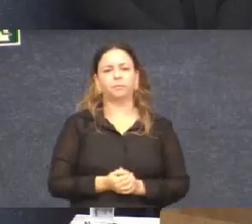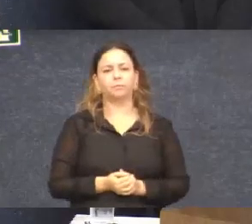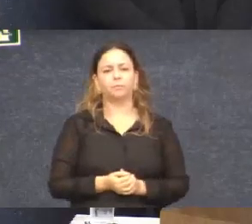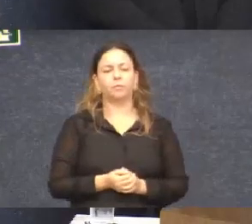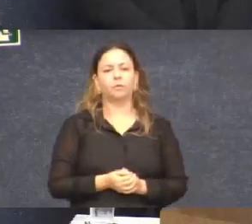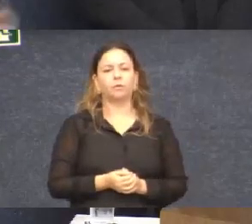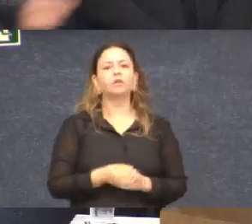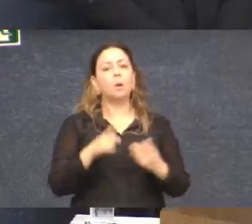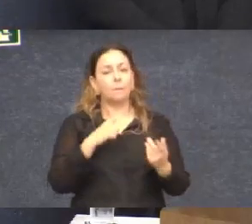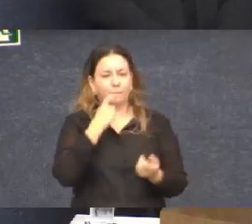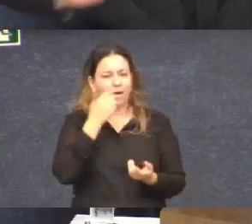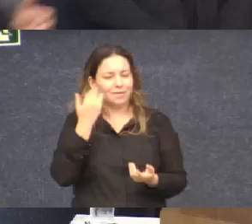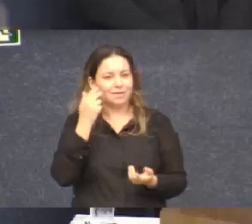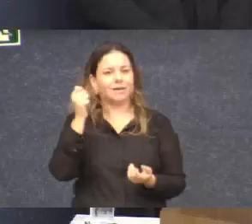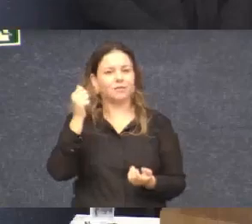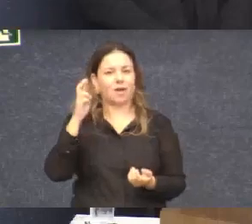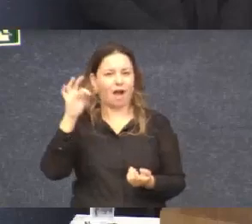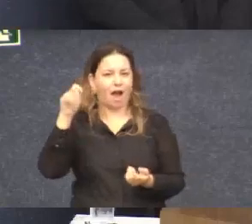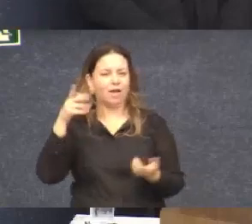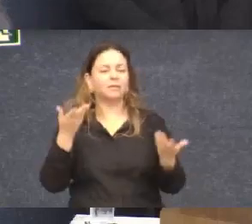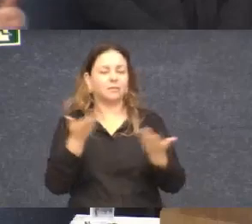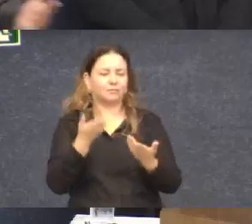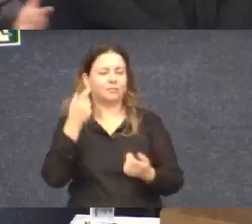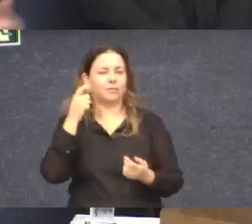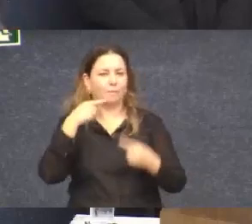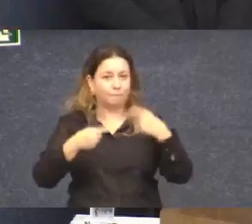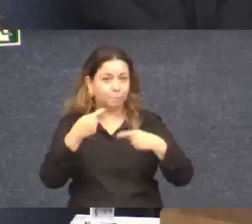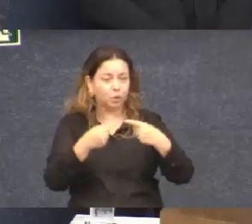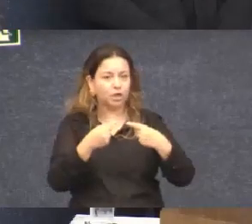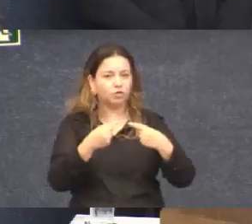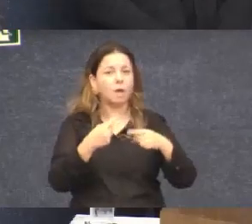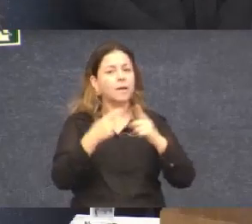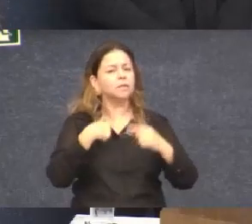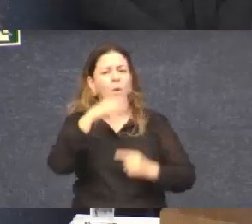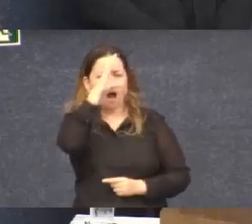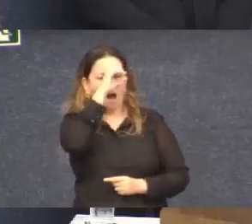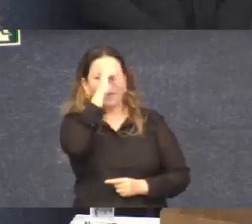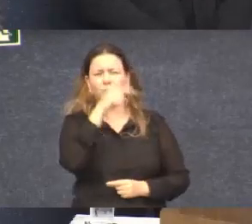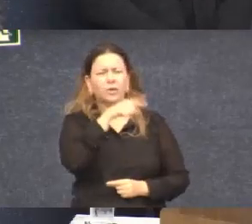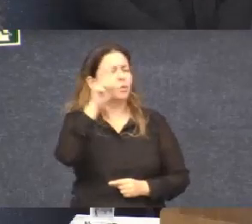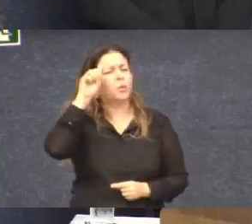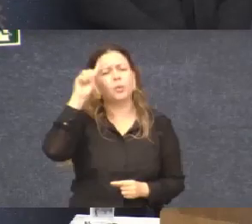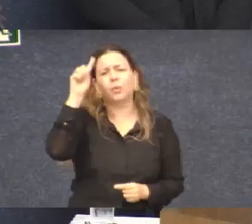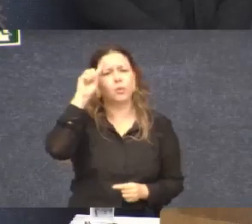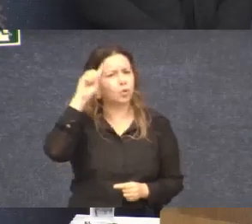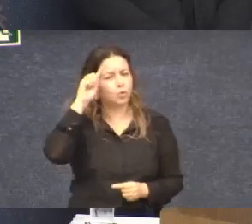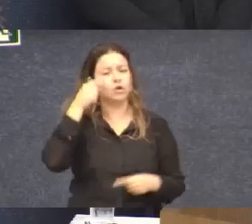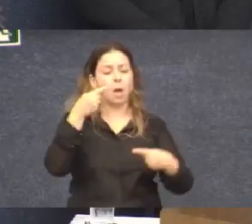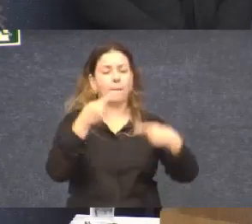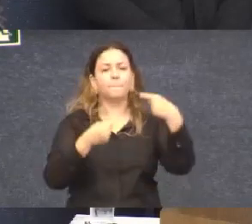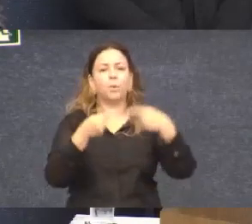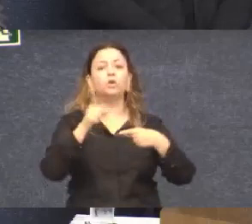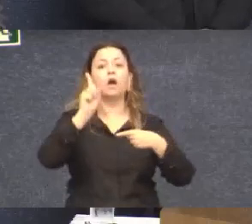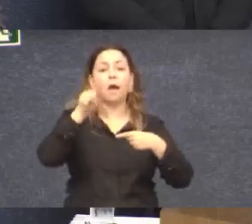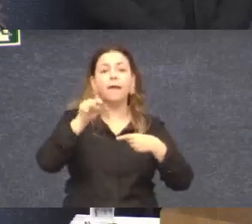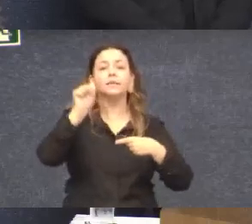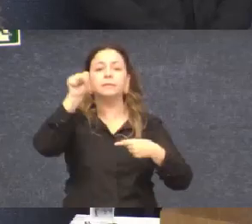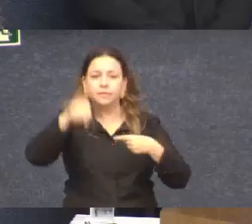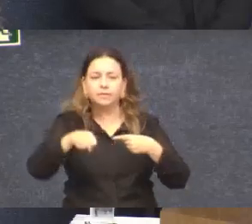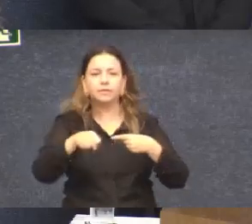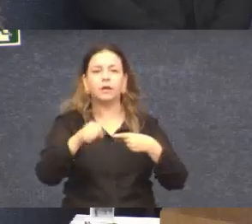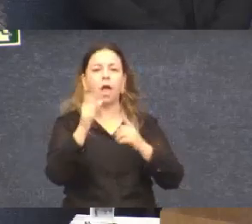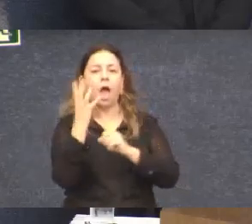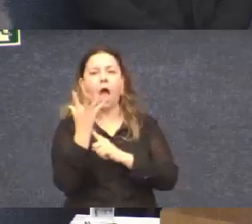mais recente na política, apesar dele estar bem jovem, mas eu aprendo com ele todos os dias que a política é, sim, uma arte